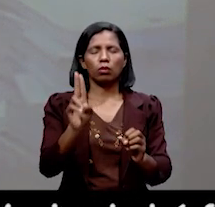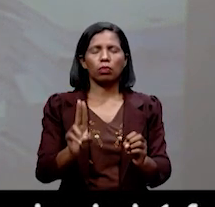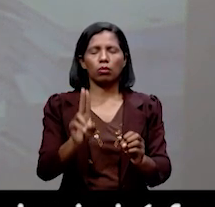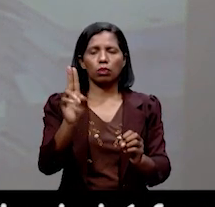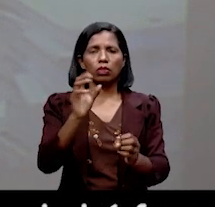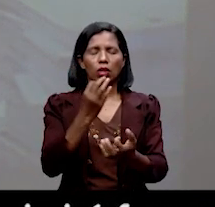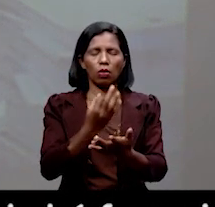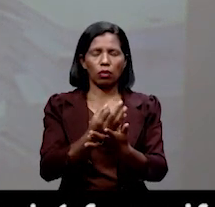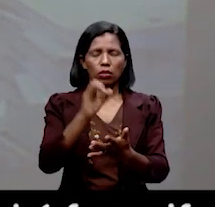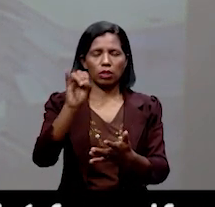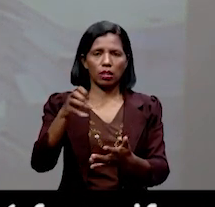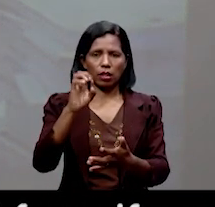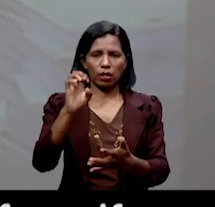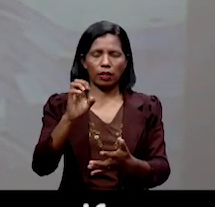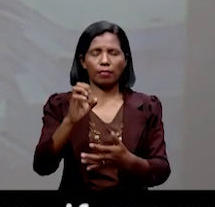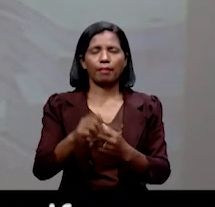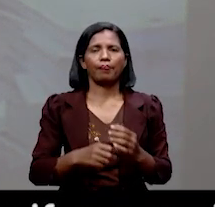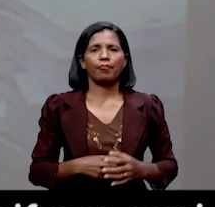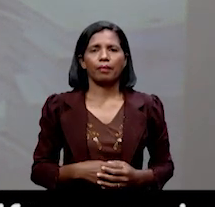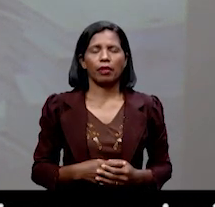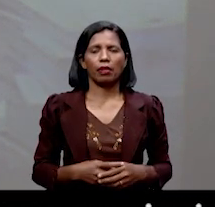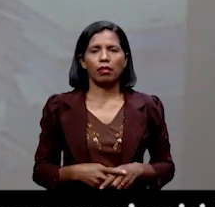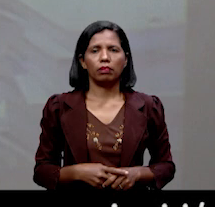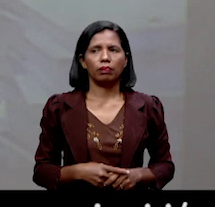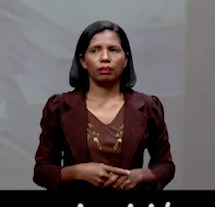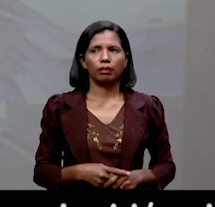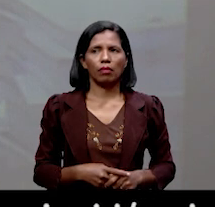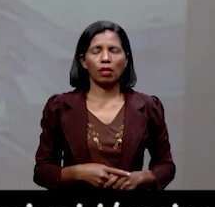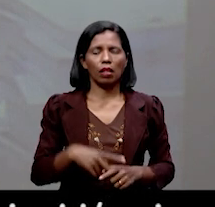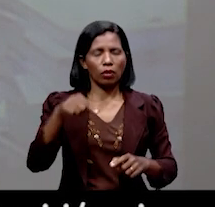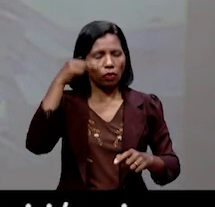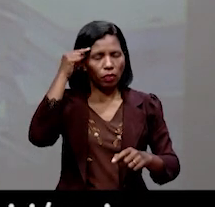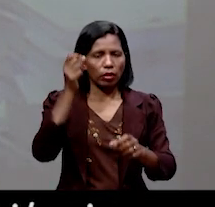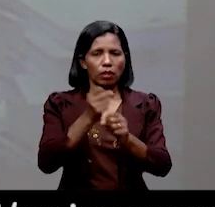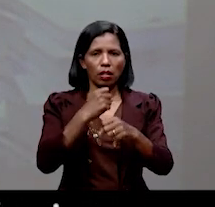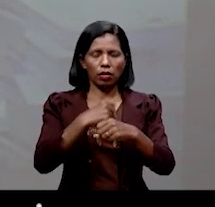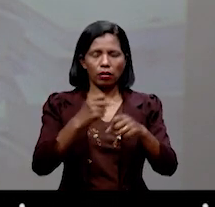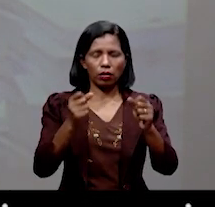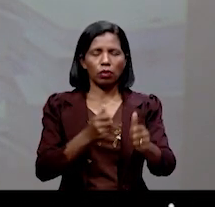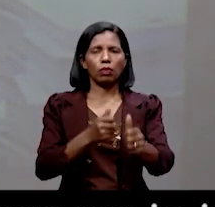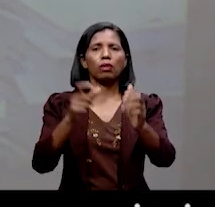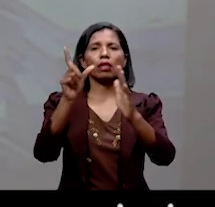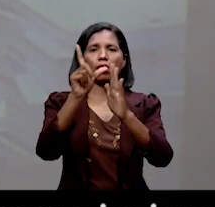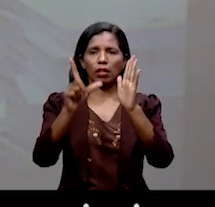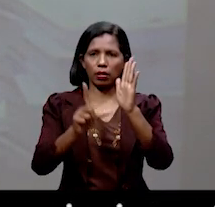zerado do Estado União. A lá governação ainda nem cumpre lei